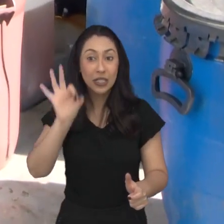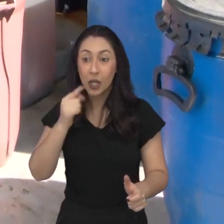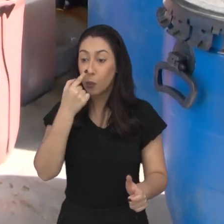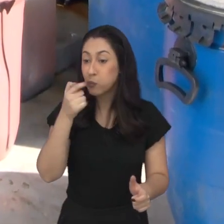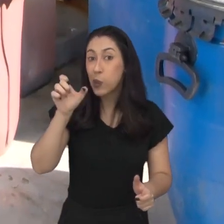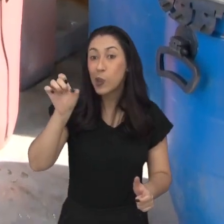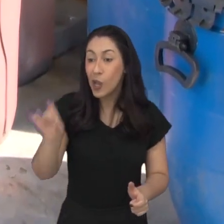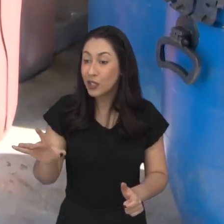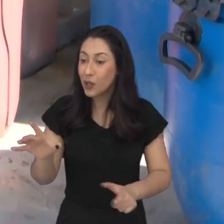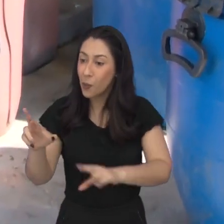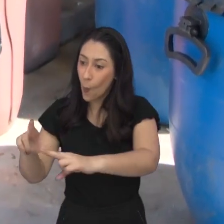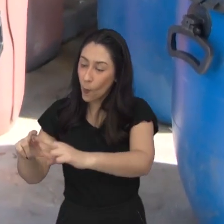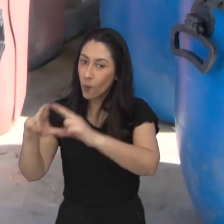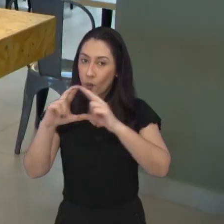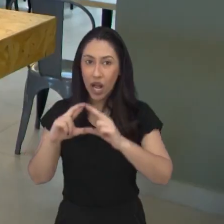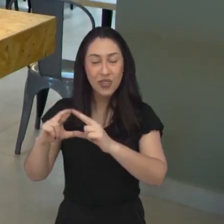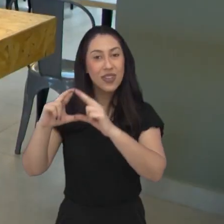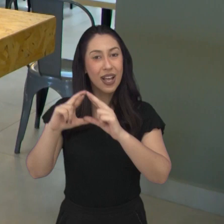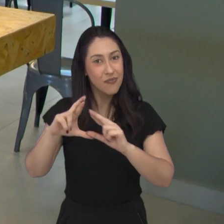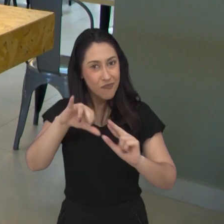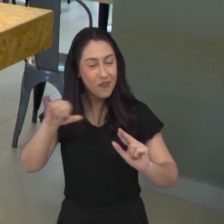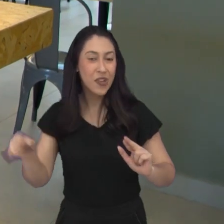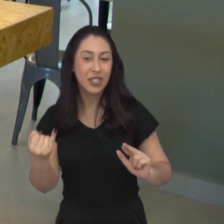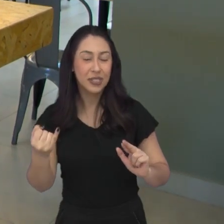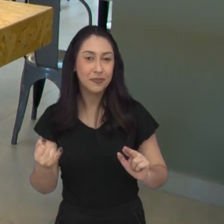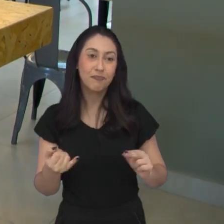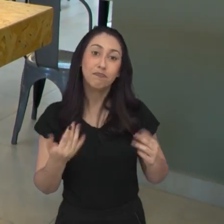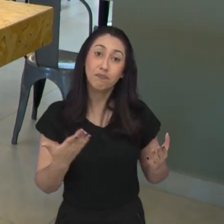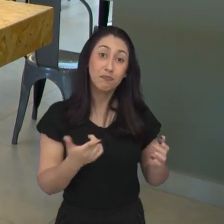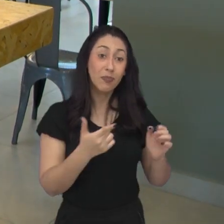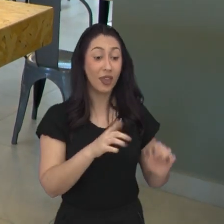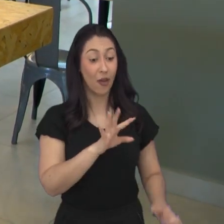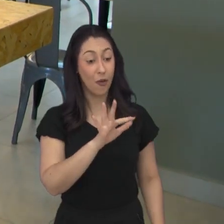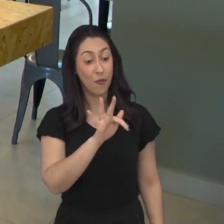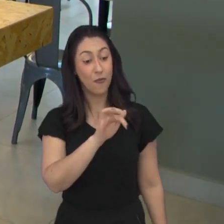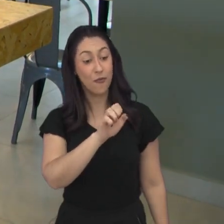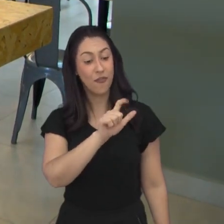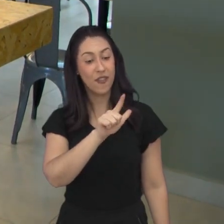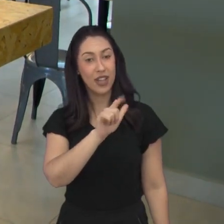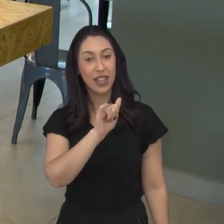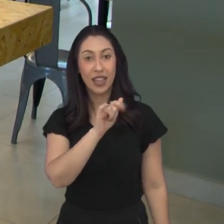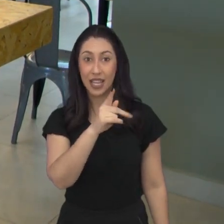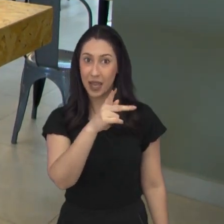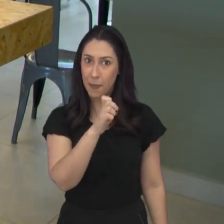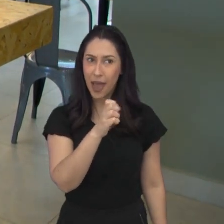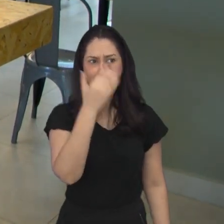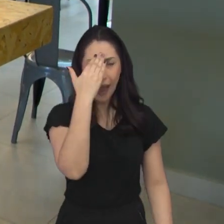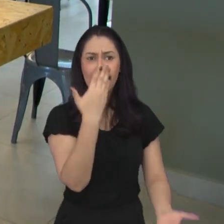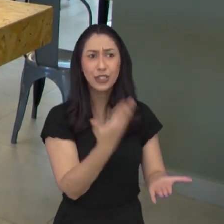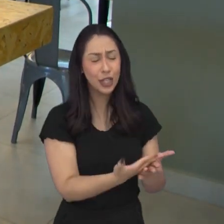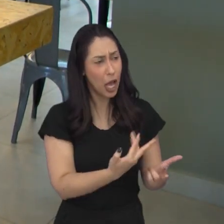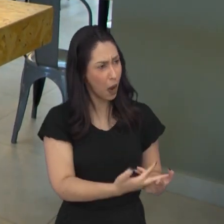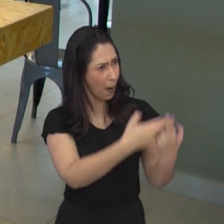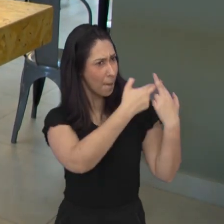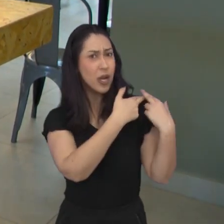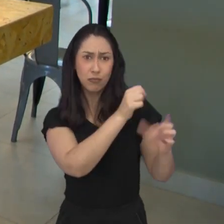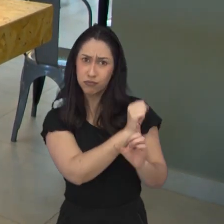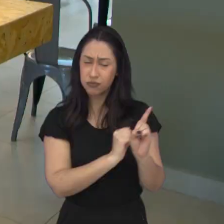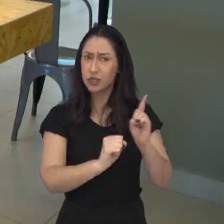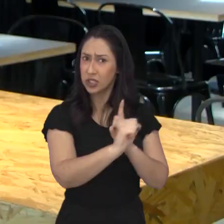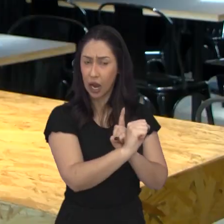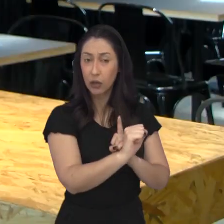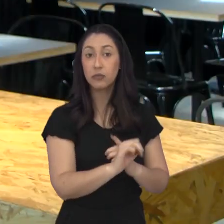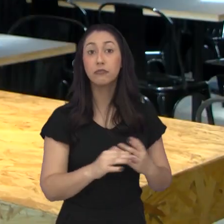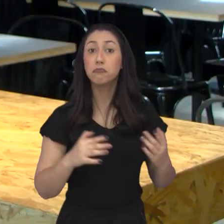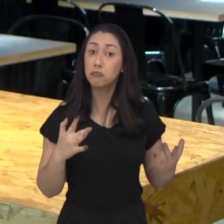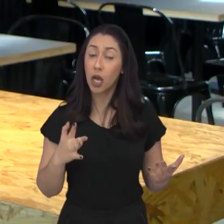resíduos são reaproveitados. Felipe acredita que dessa maneira assume uma posição de responsabilidade